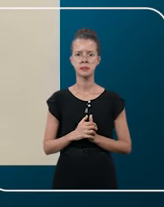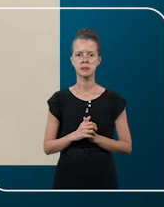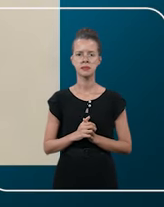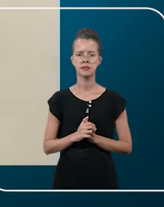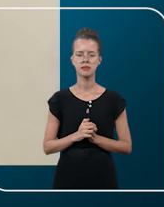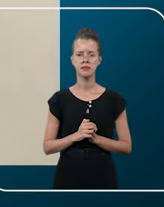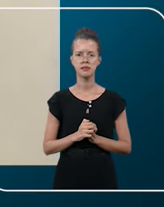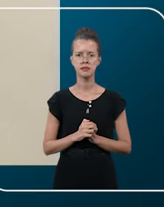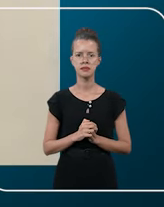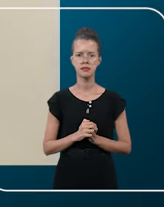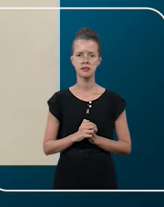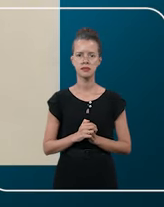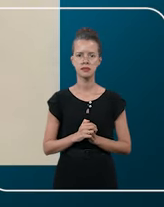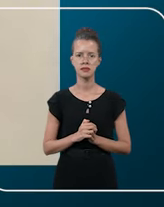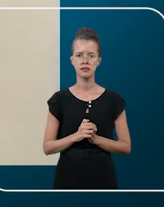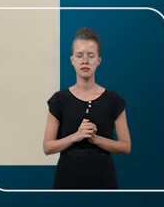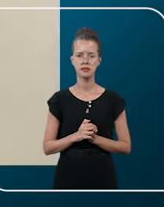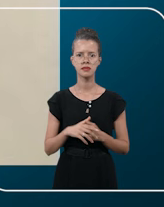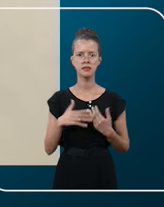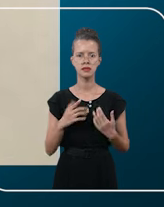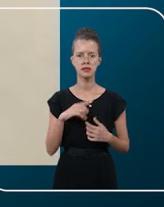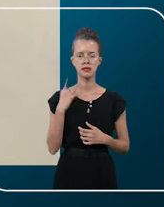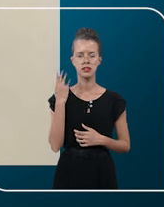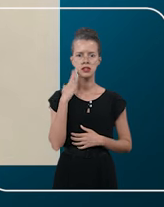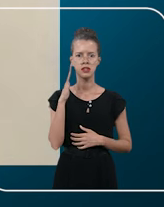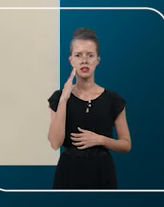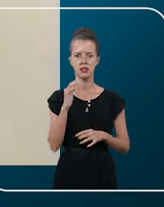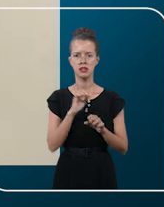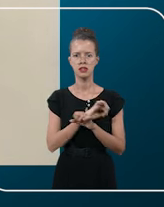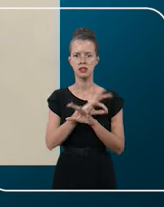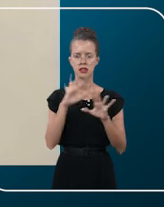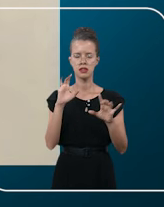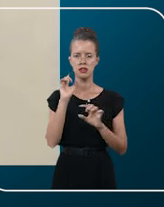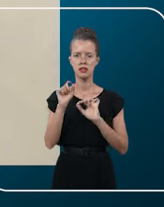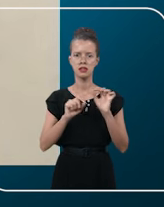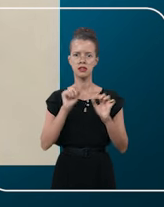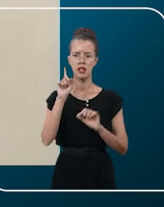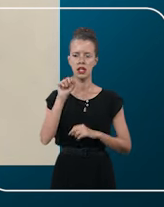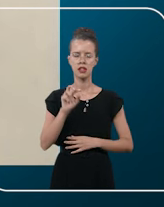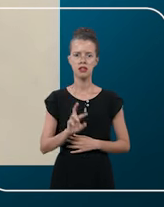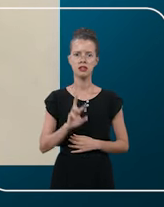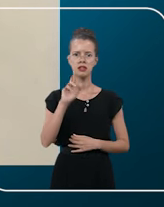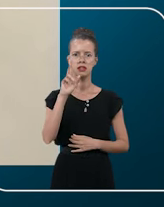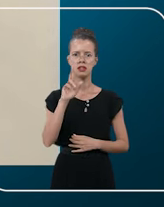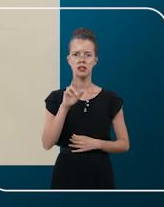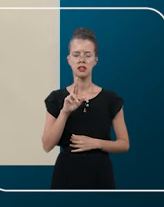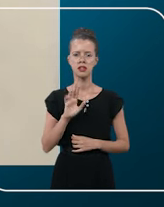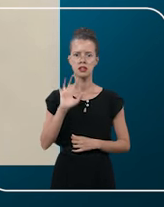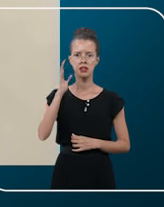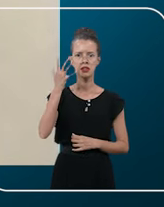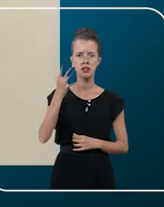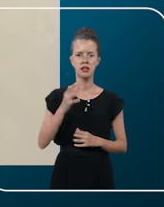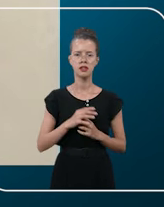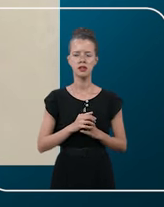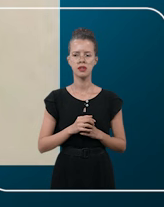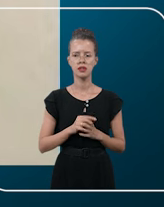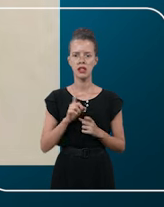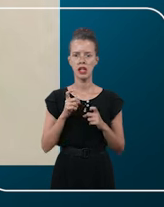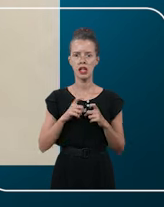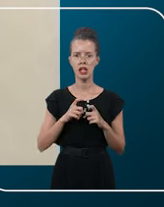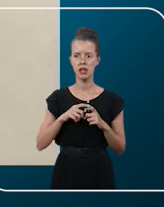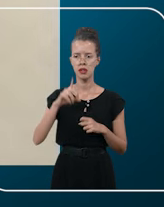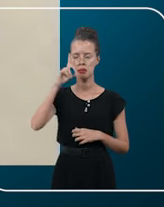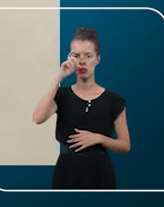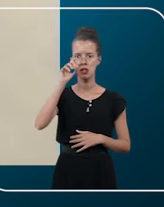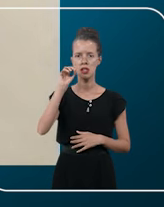Neste caso, o entendimento é que a responsabilização deve se dar, né, ou em relação ao hospital ou em relação ao administrador do